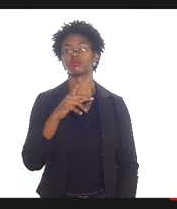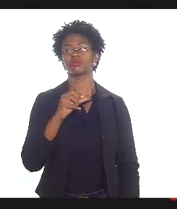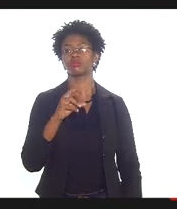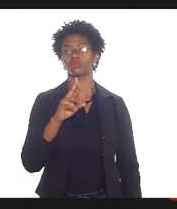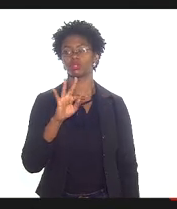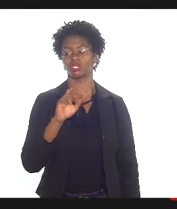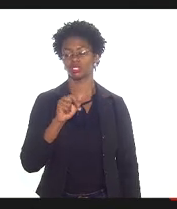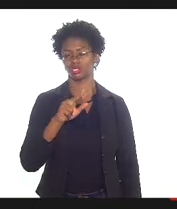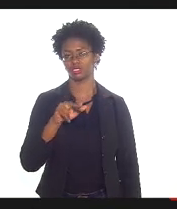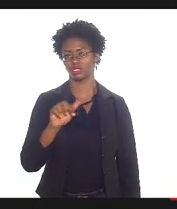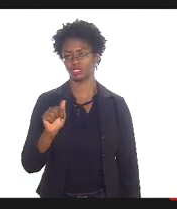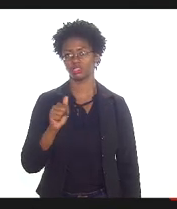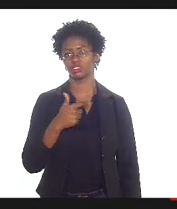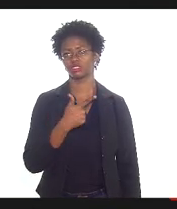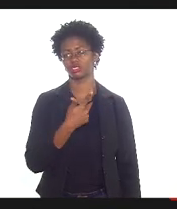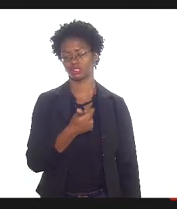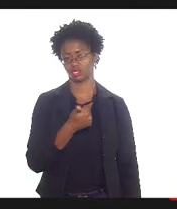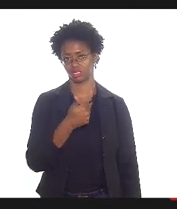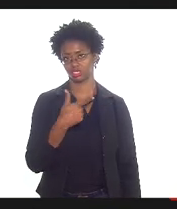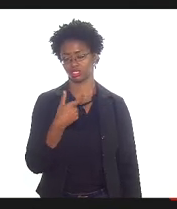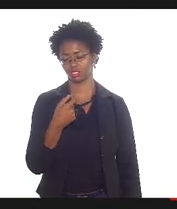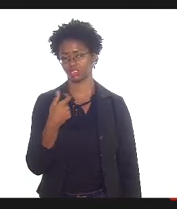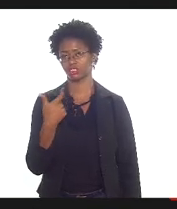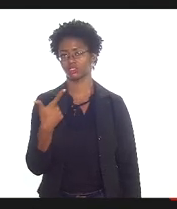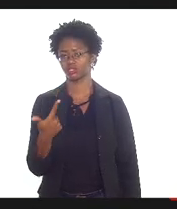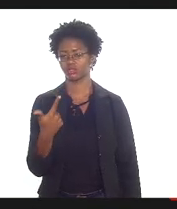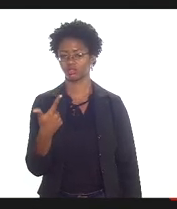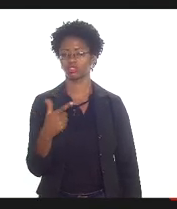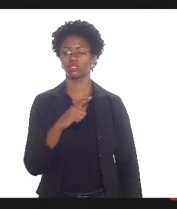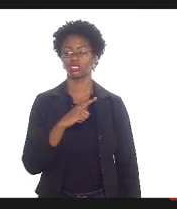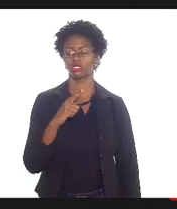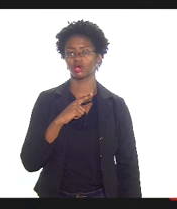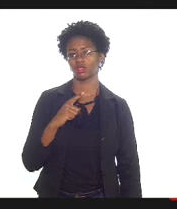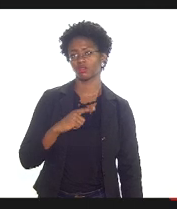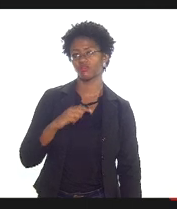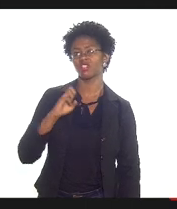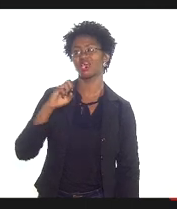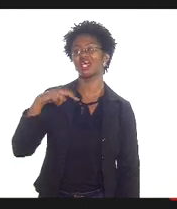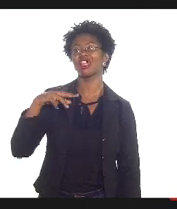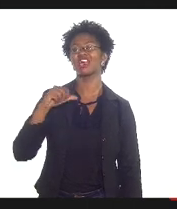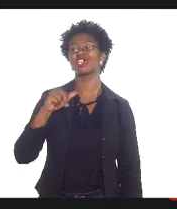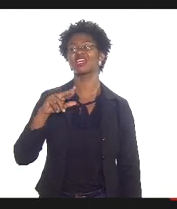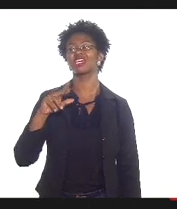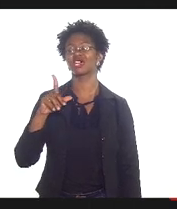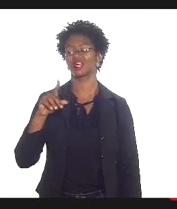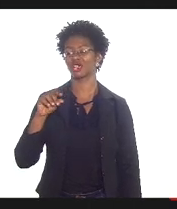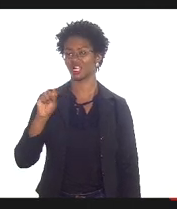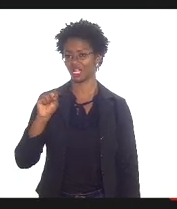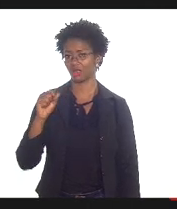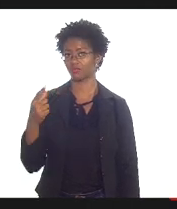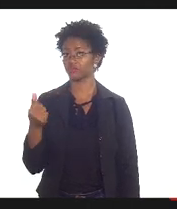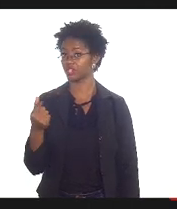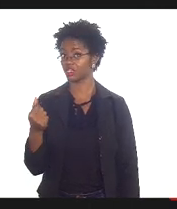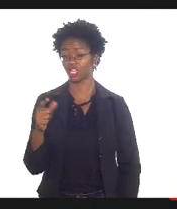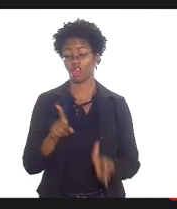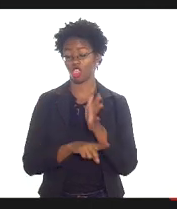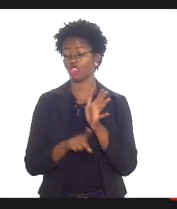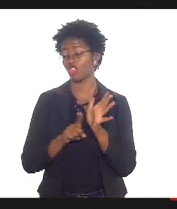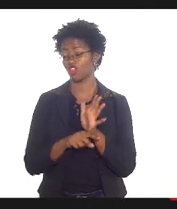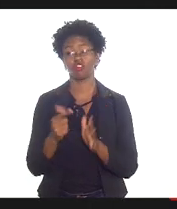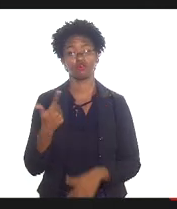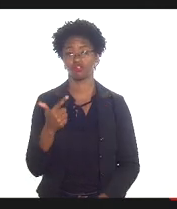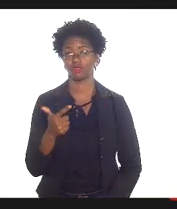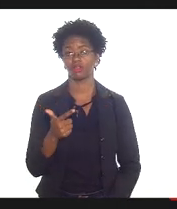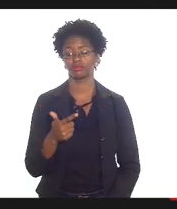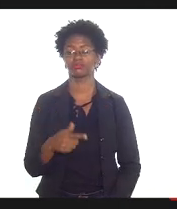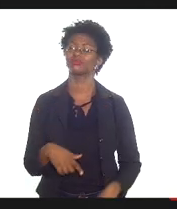102, que falou assim, especificamente, encargos financeiros não são dedutíveis.